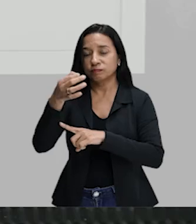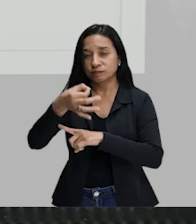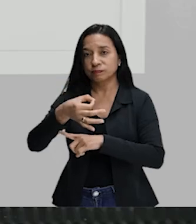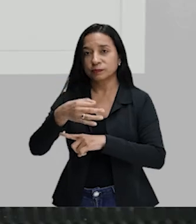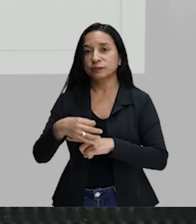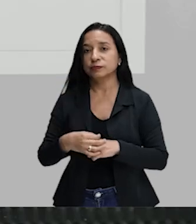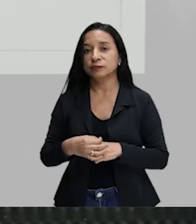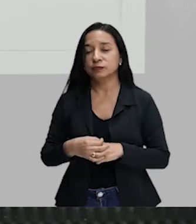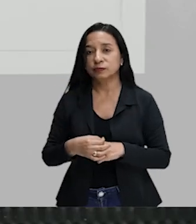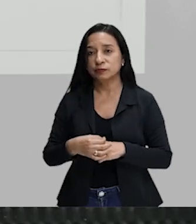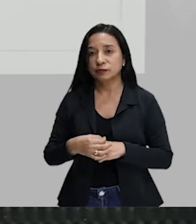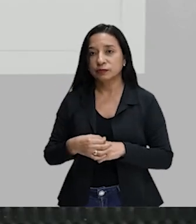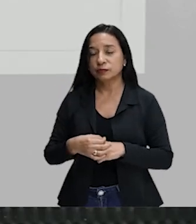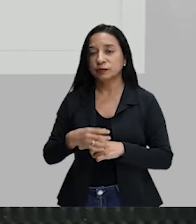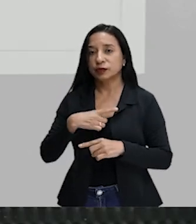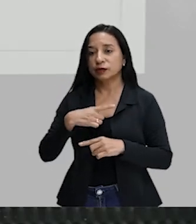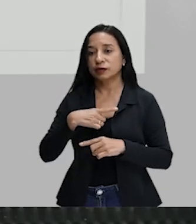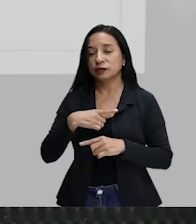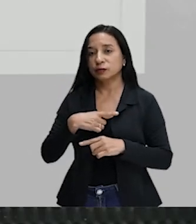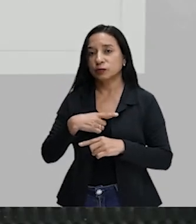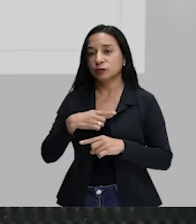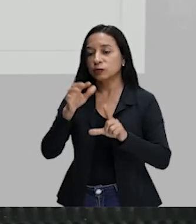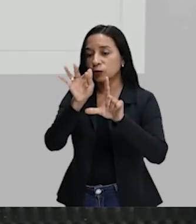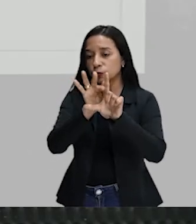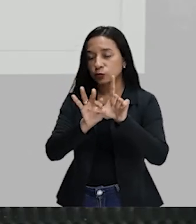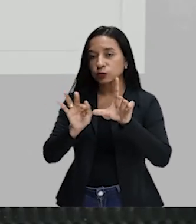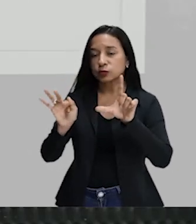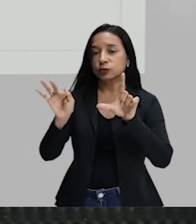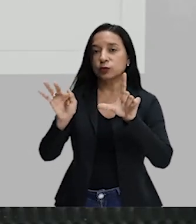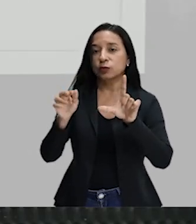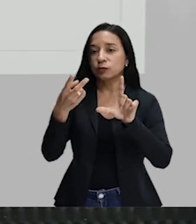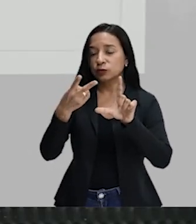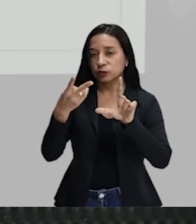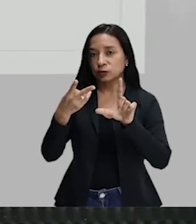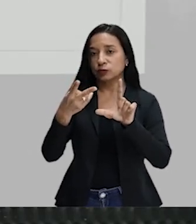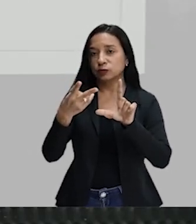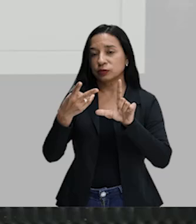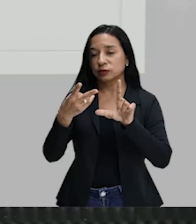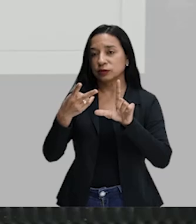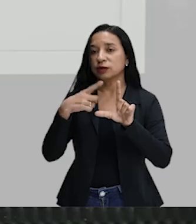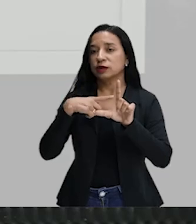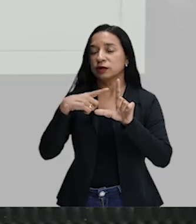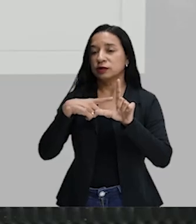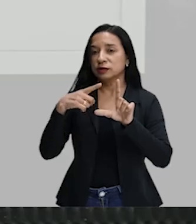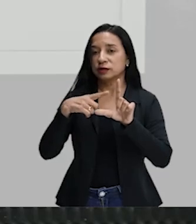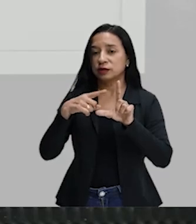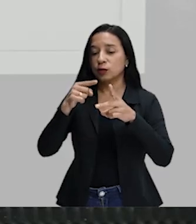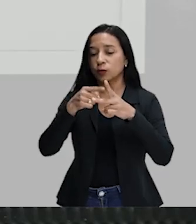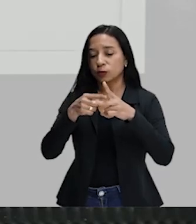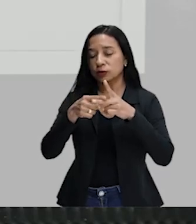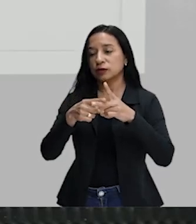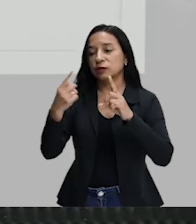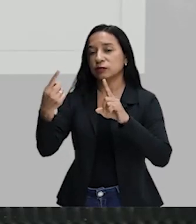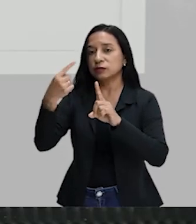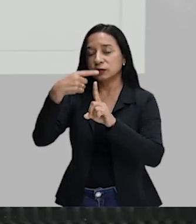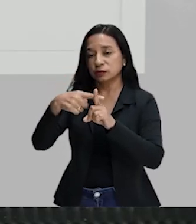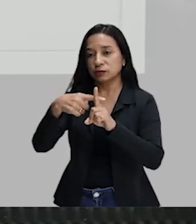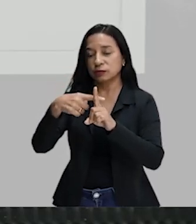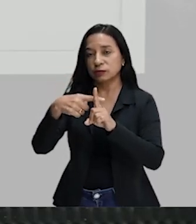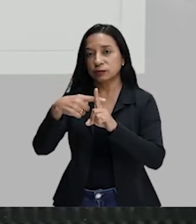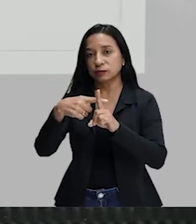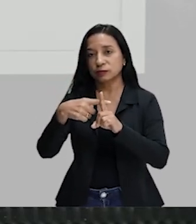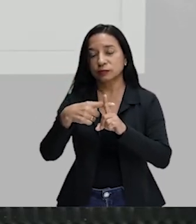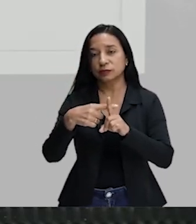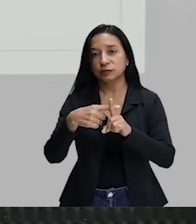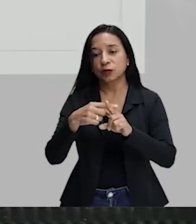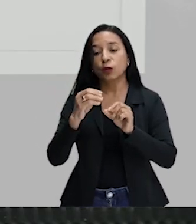Certo? Então aqui você tem as duas fórmulas que envolvem aí o cosseno da soma. Certo?